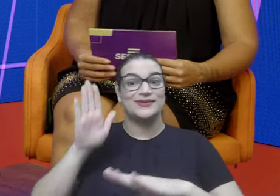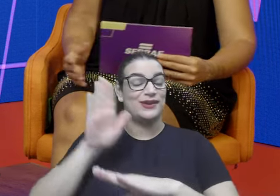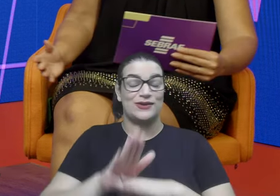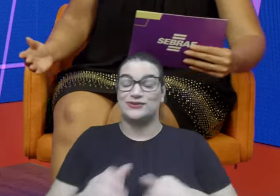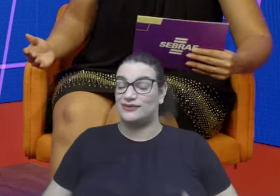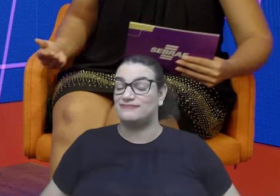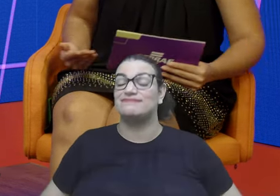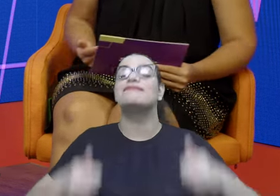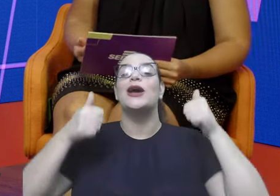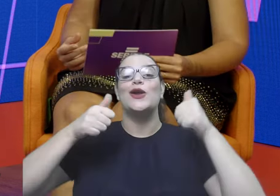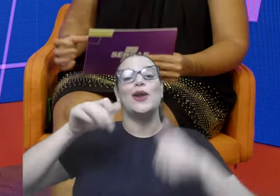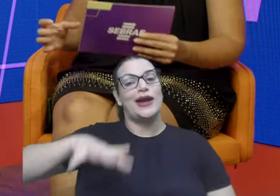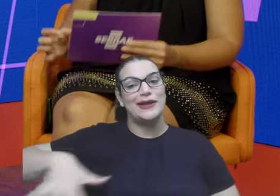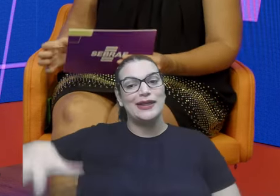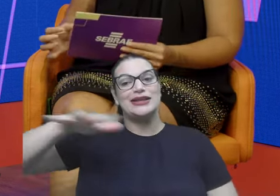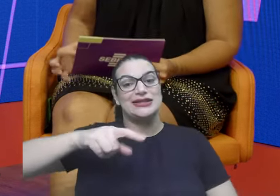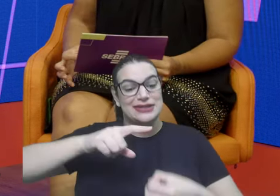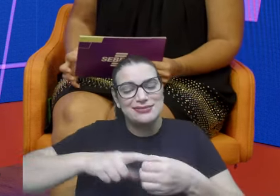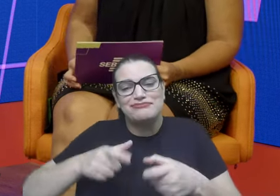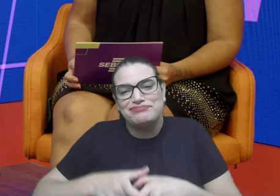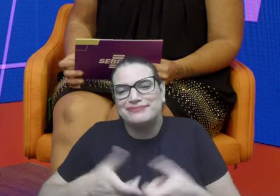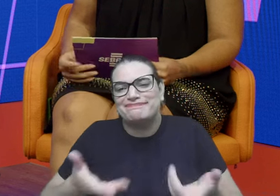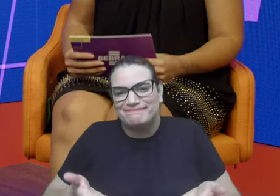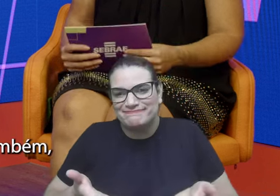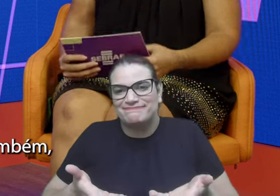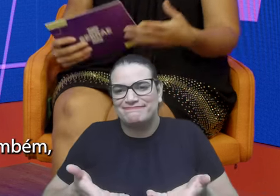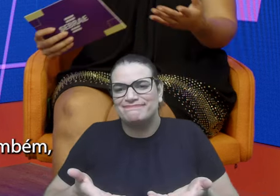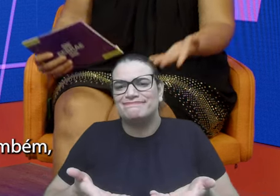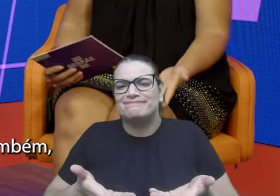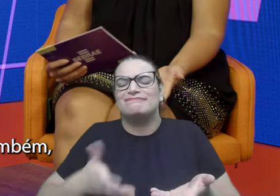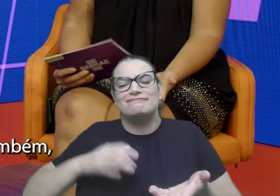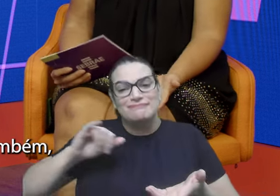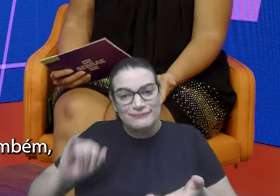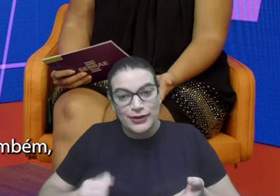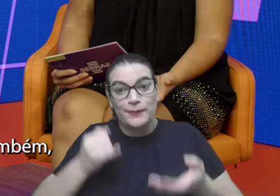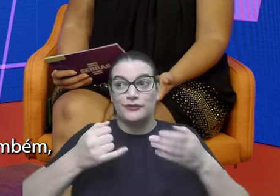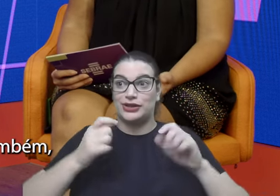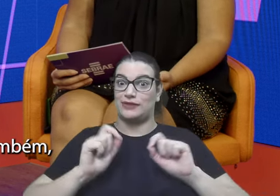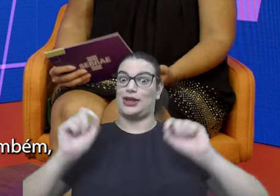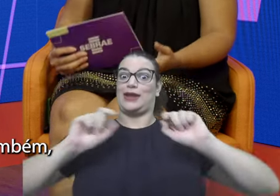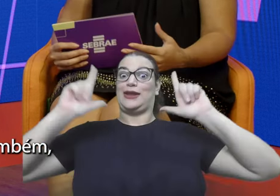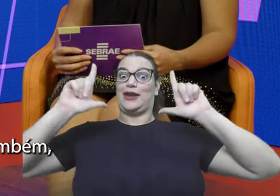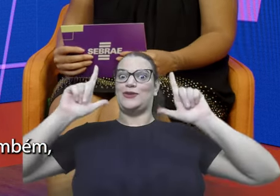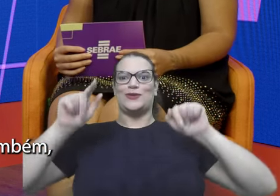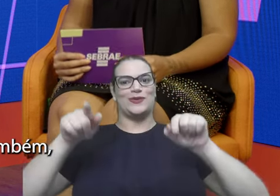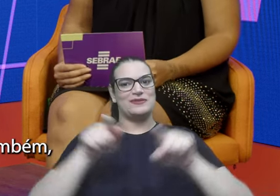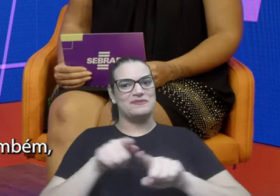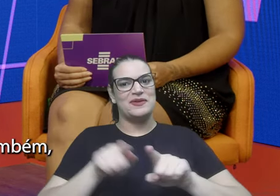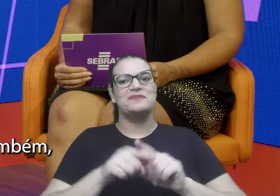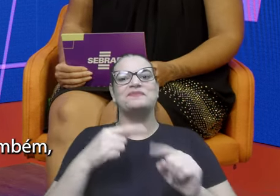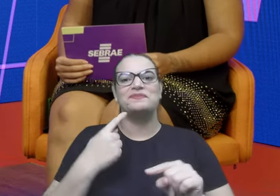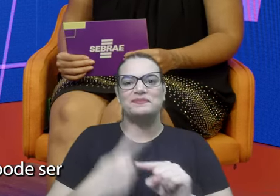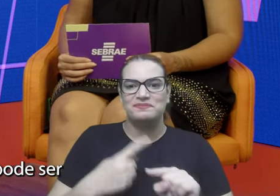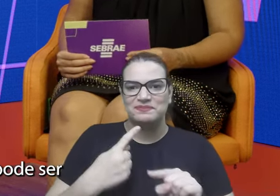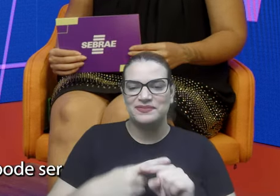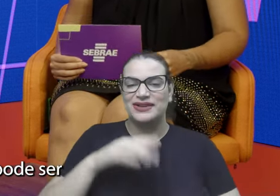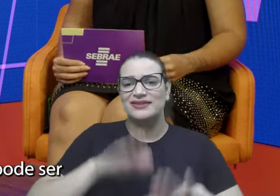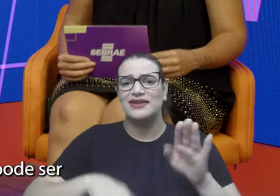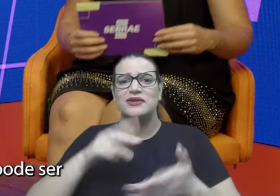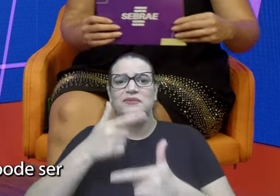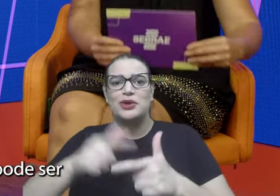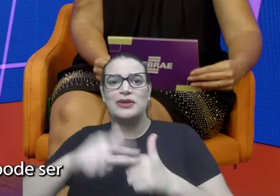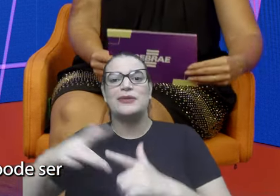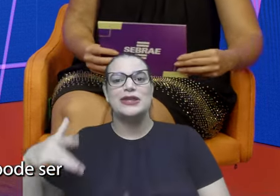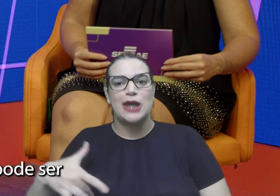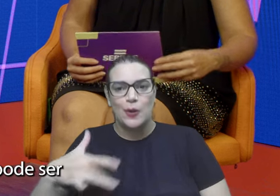isso ajudou demais ali naquela microrregião né então estejam atentos a isso também porque às vezes eh um problema de